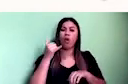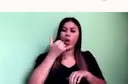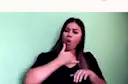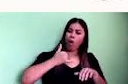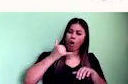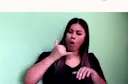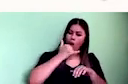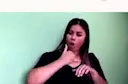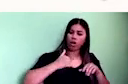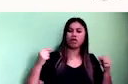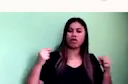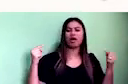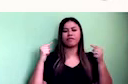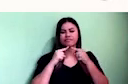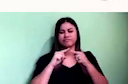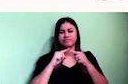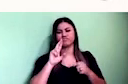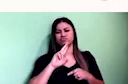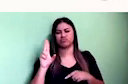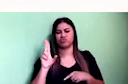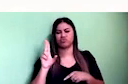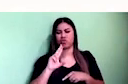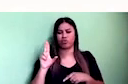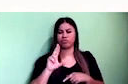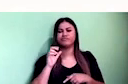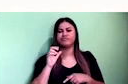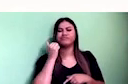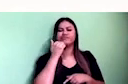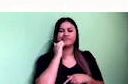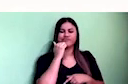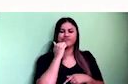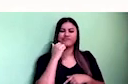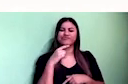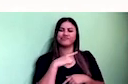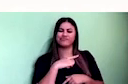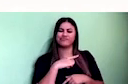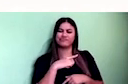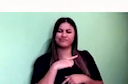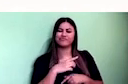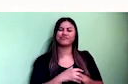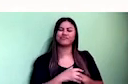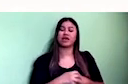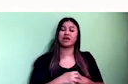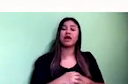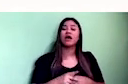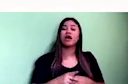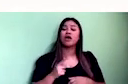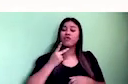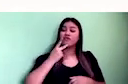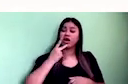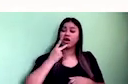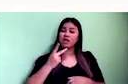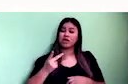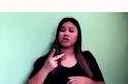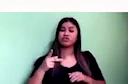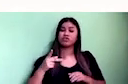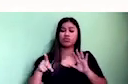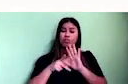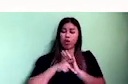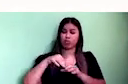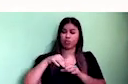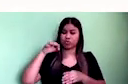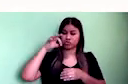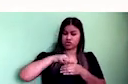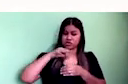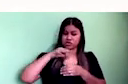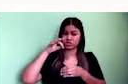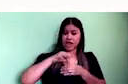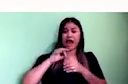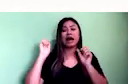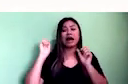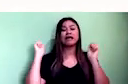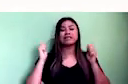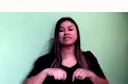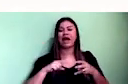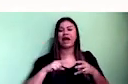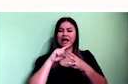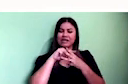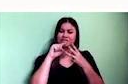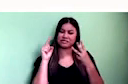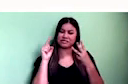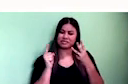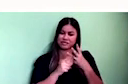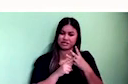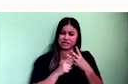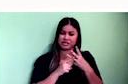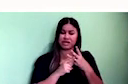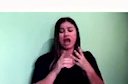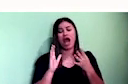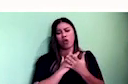confusão. Falando diretamente dos chás, eu trouxe aqui para vocês as 3 formas de utilizar o chá, né? A maioria deve conhecer, mas eu gosto